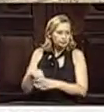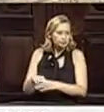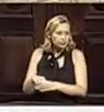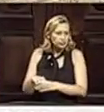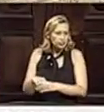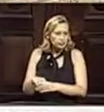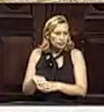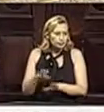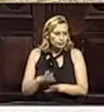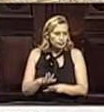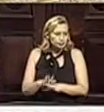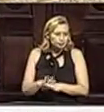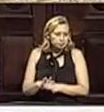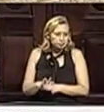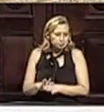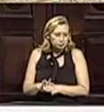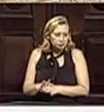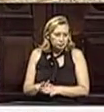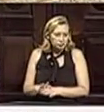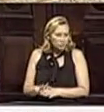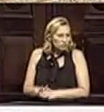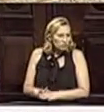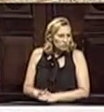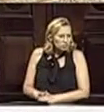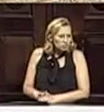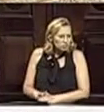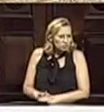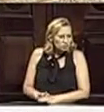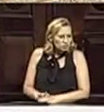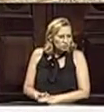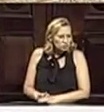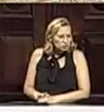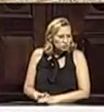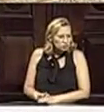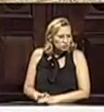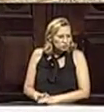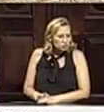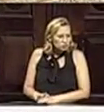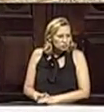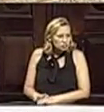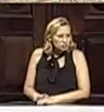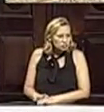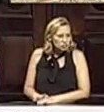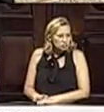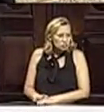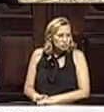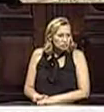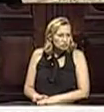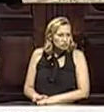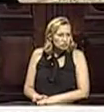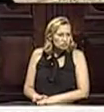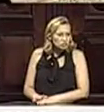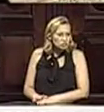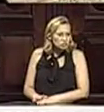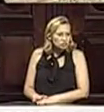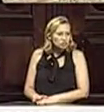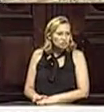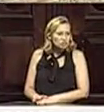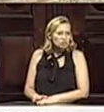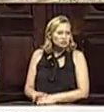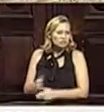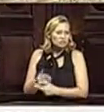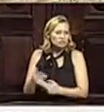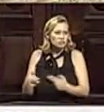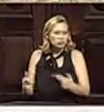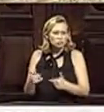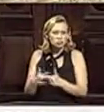na verdade eu gostaria de tirar, André Ciliano, gostaria de tirar uma dúvida sobre esse projeto, porque boa parte dos problemas que Vossa Excelência